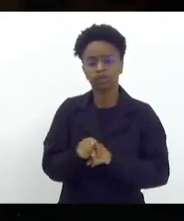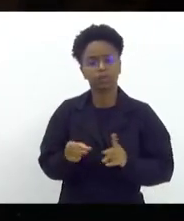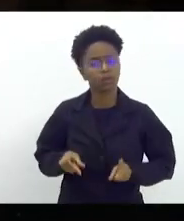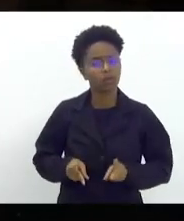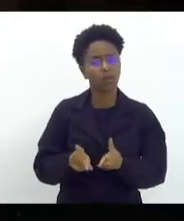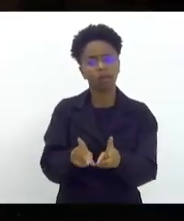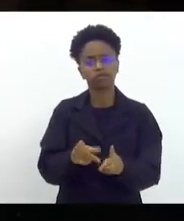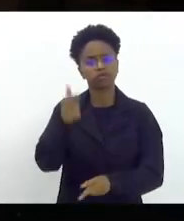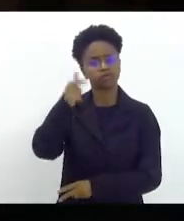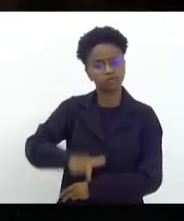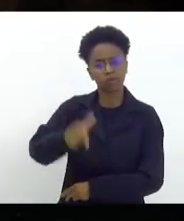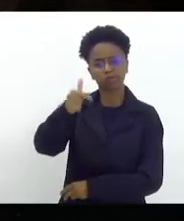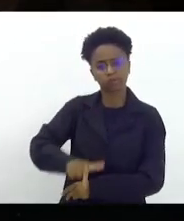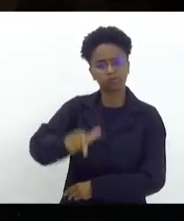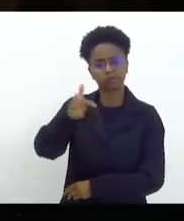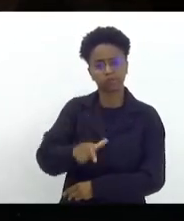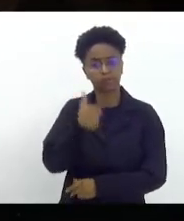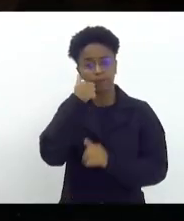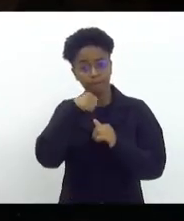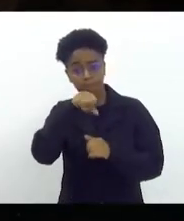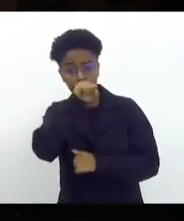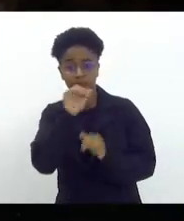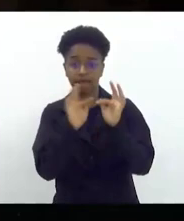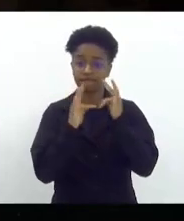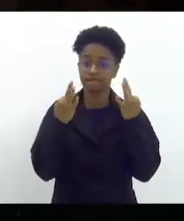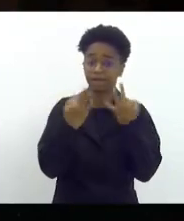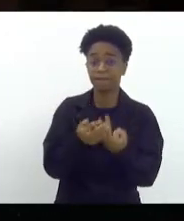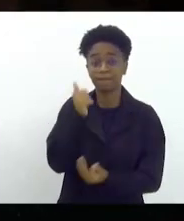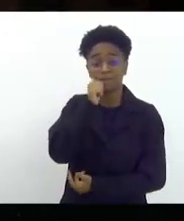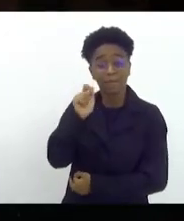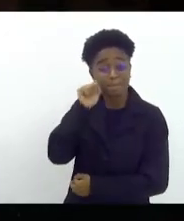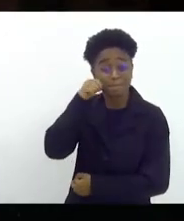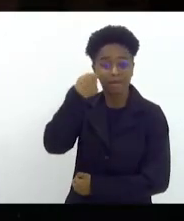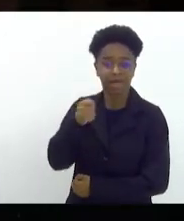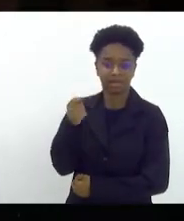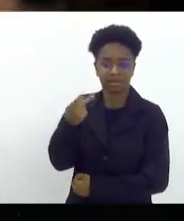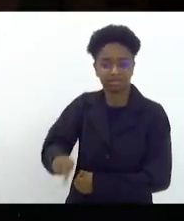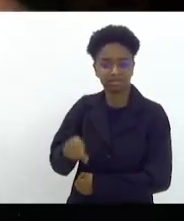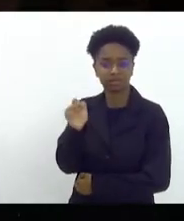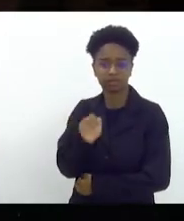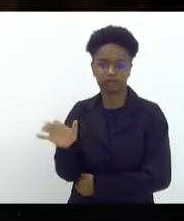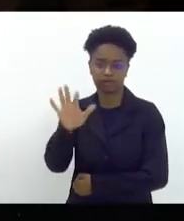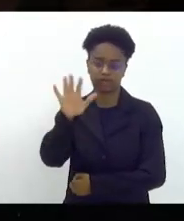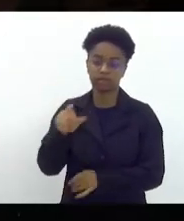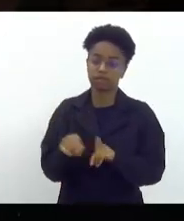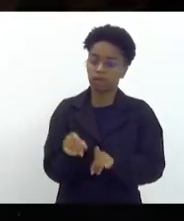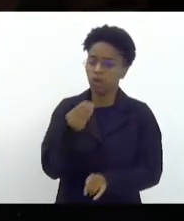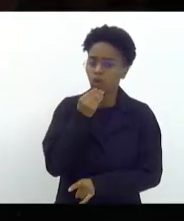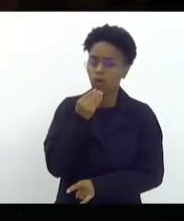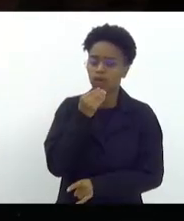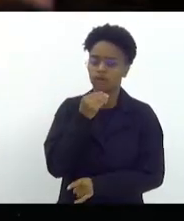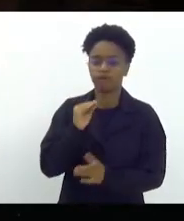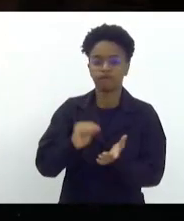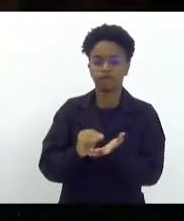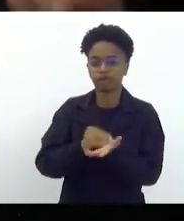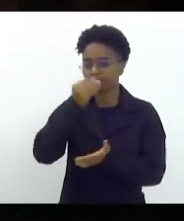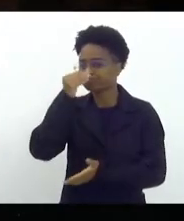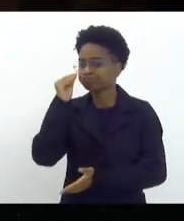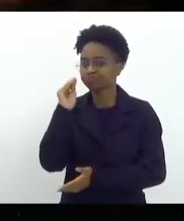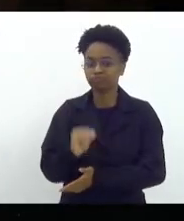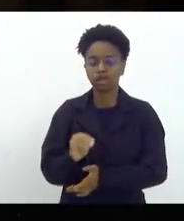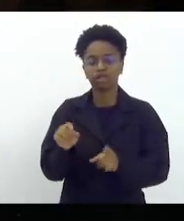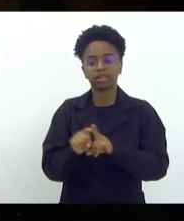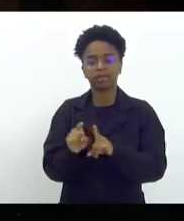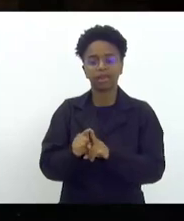revitimando mães famílias mulheres pretas faveladas além obviamente do descaso da desistência